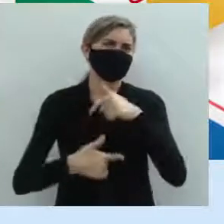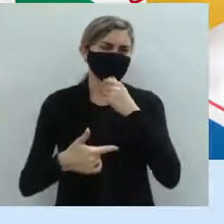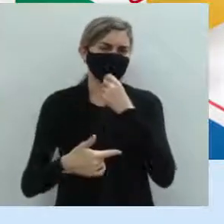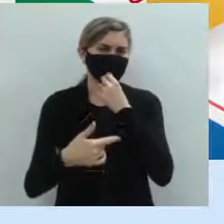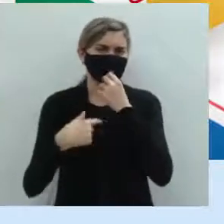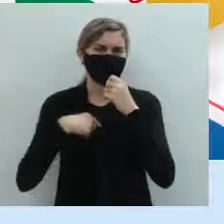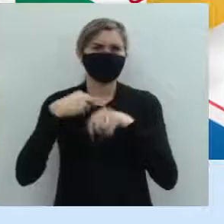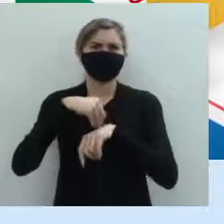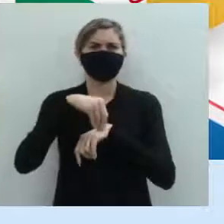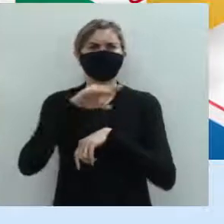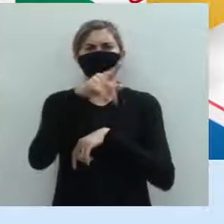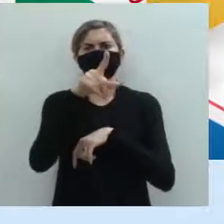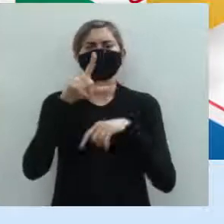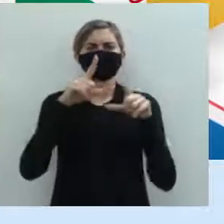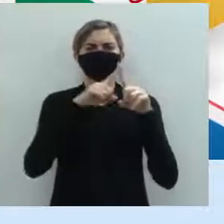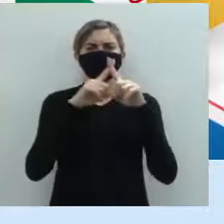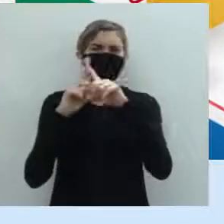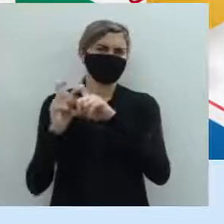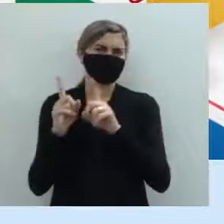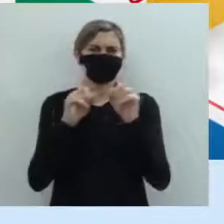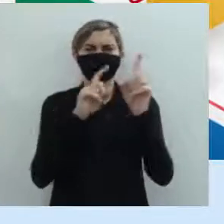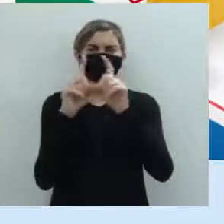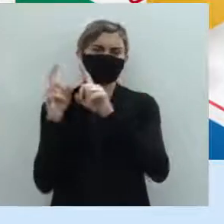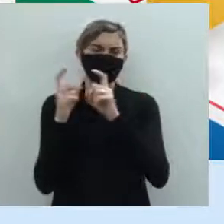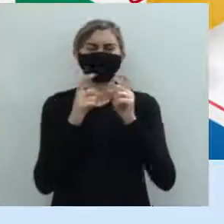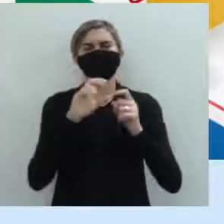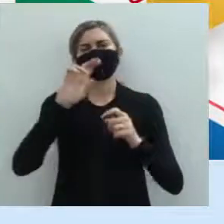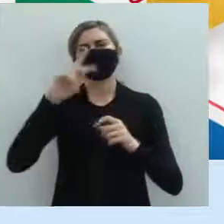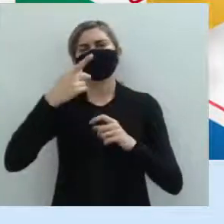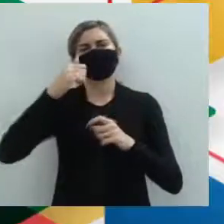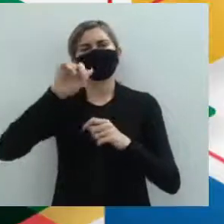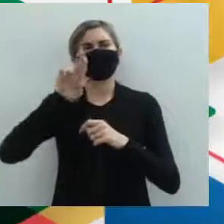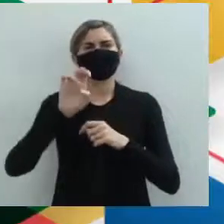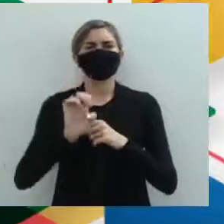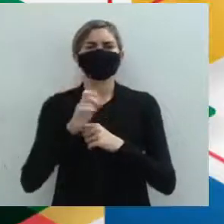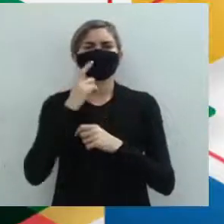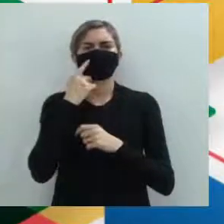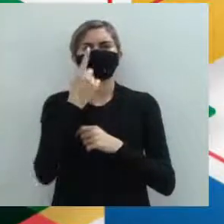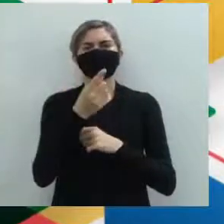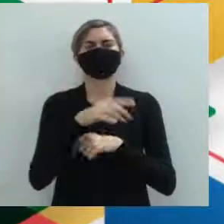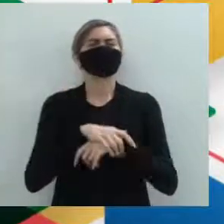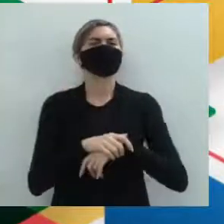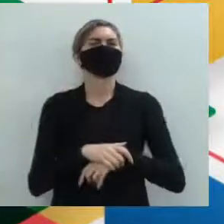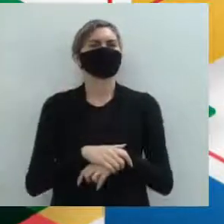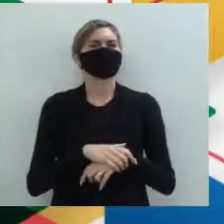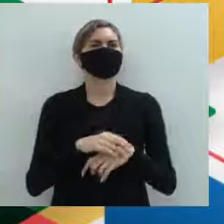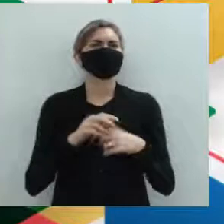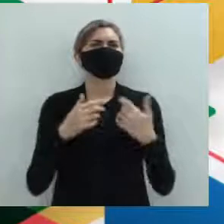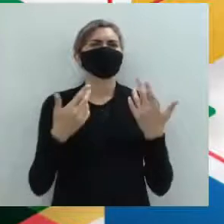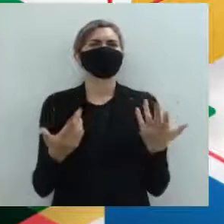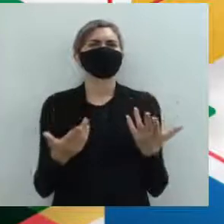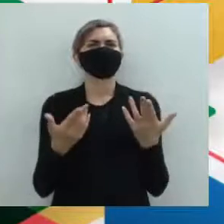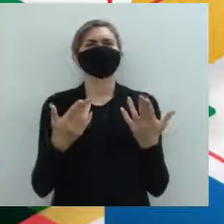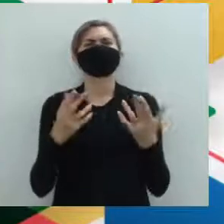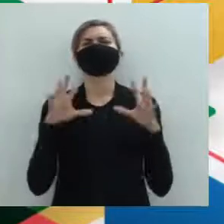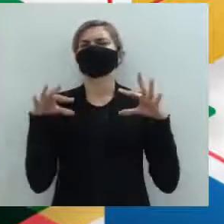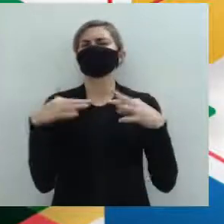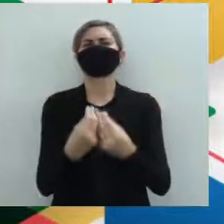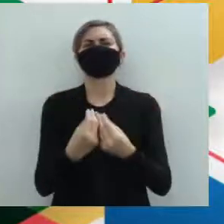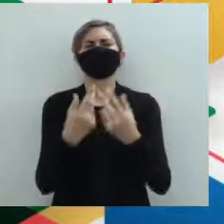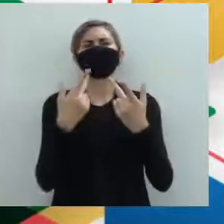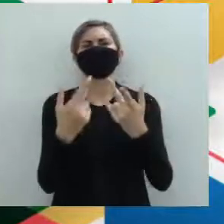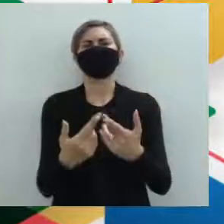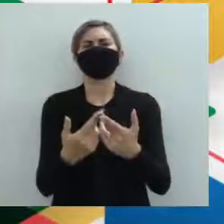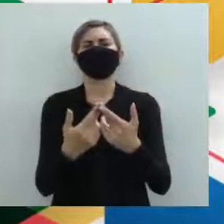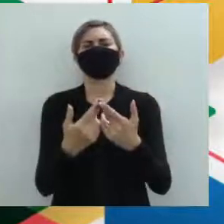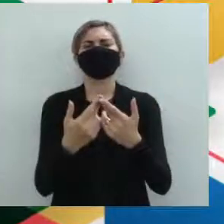eu trago uma charge do bom e velho Laffa, que ele coloca o seguinte, né? União, estamos todos no mesmo barco.